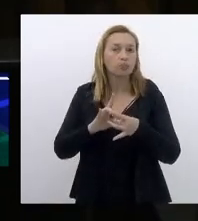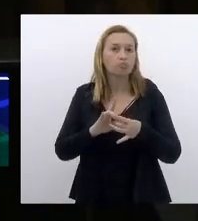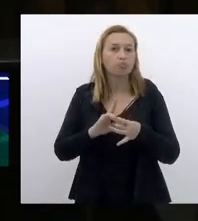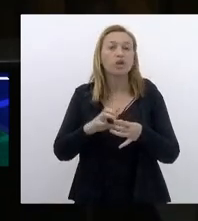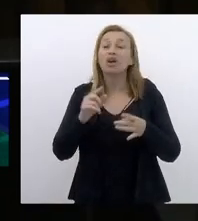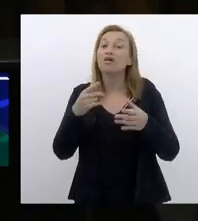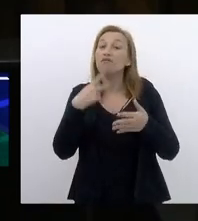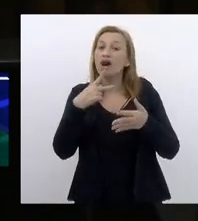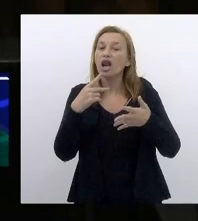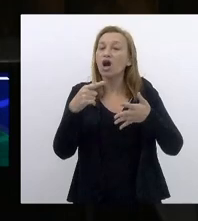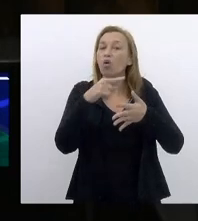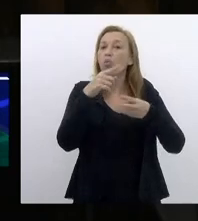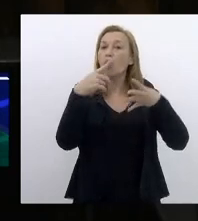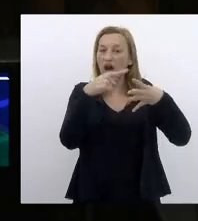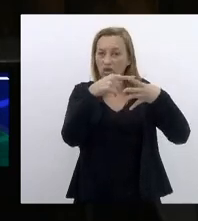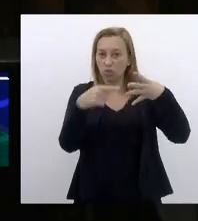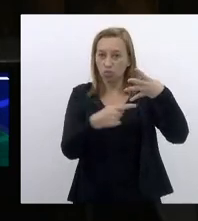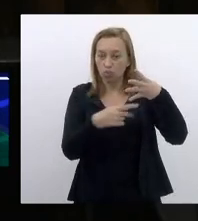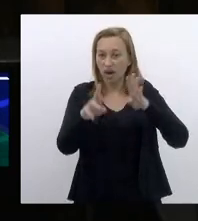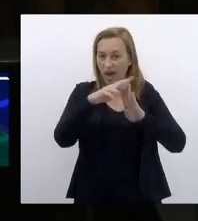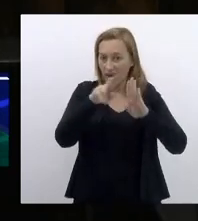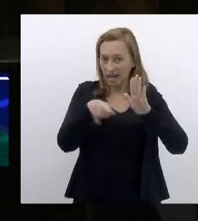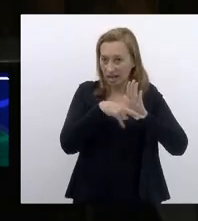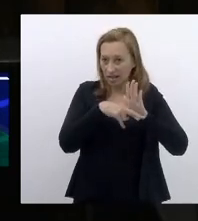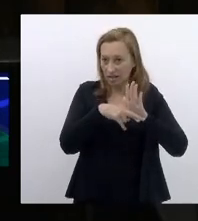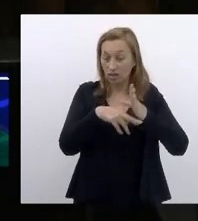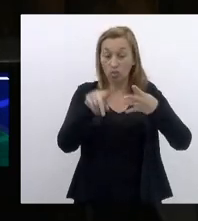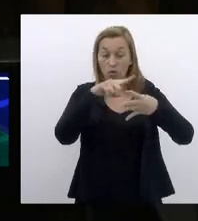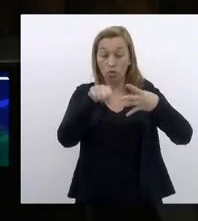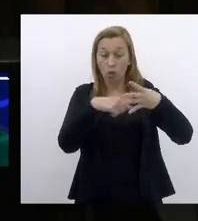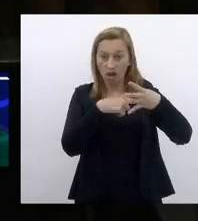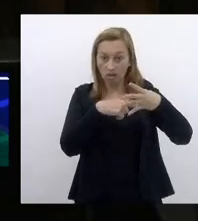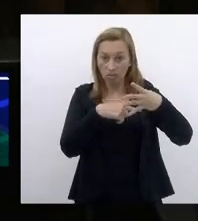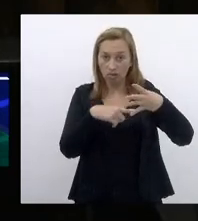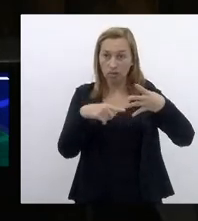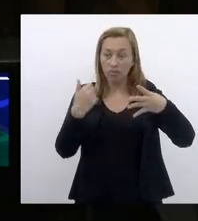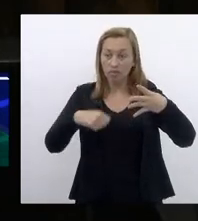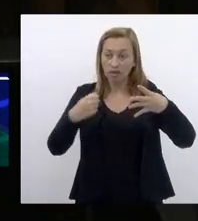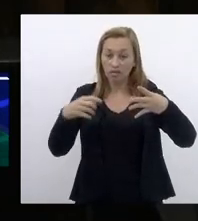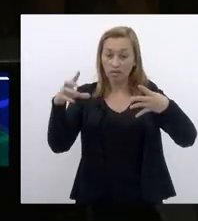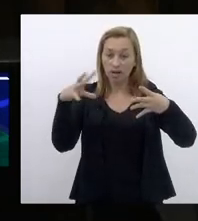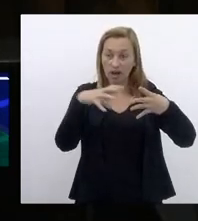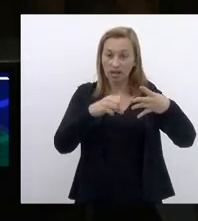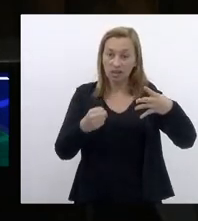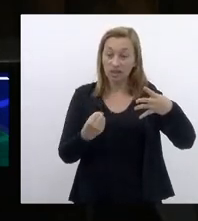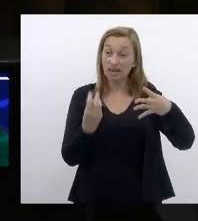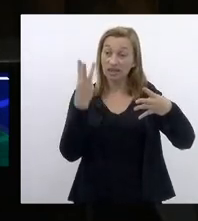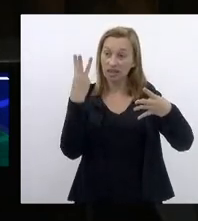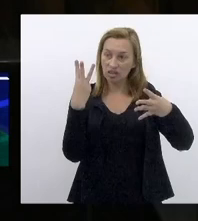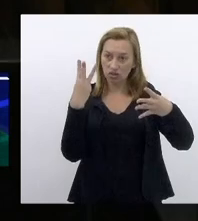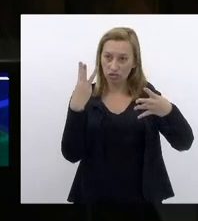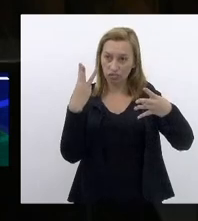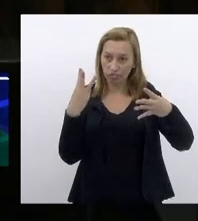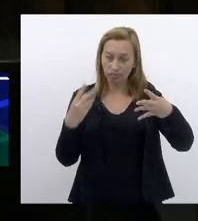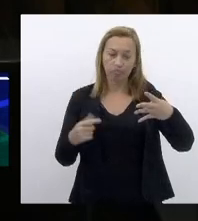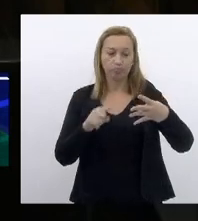cita 4 regras. Das 4, nós vamos ter que abraçar 3.